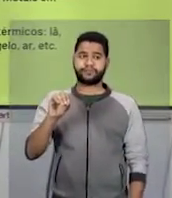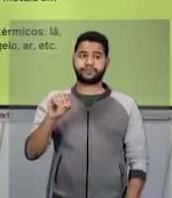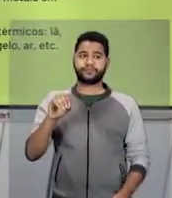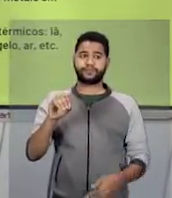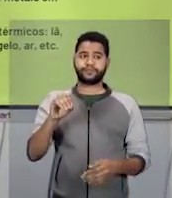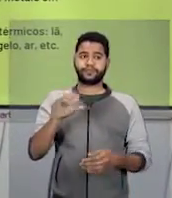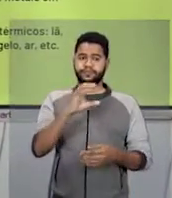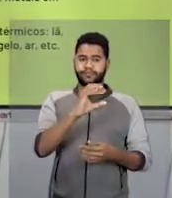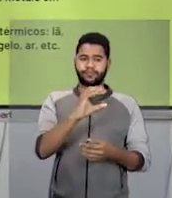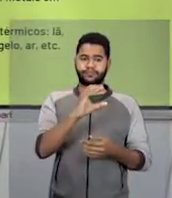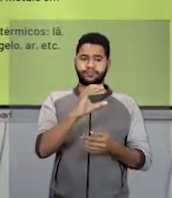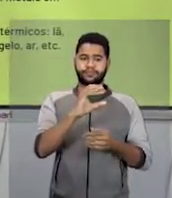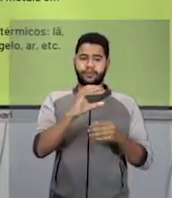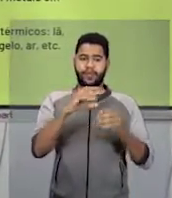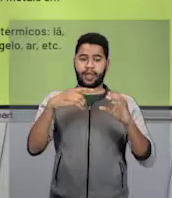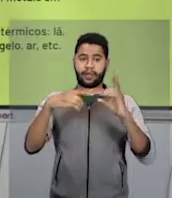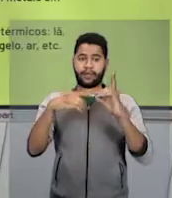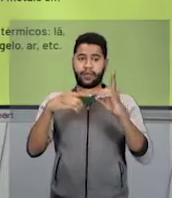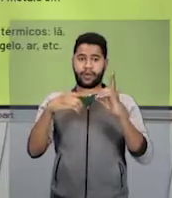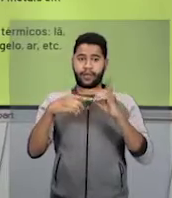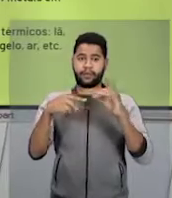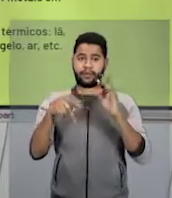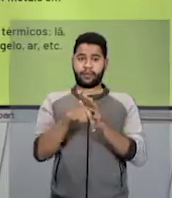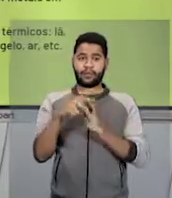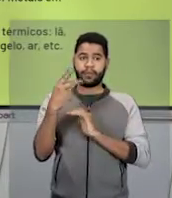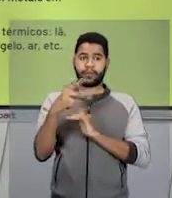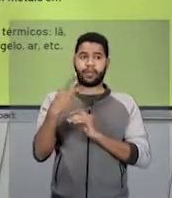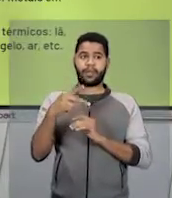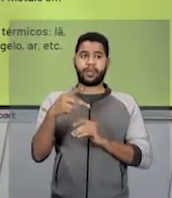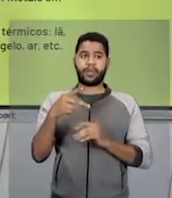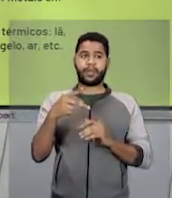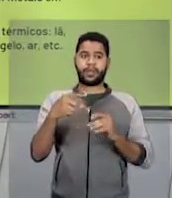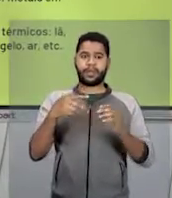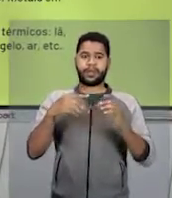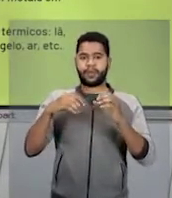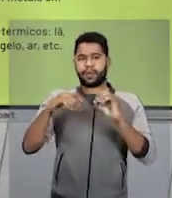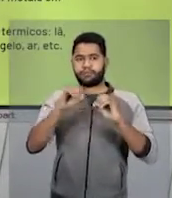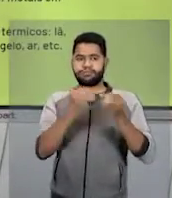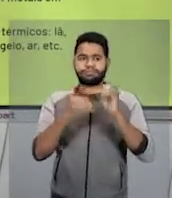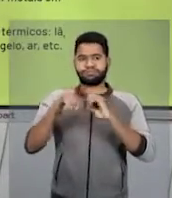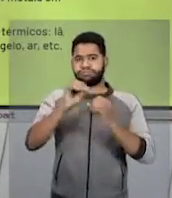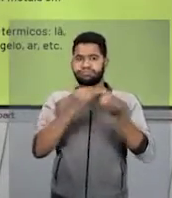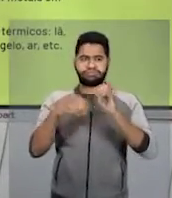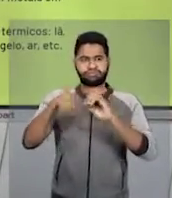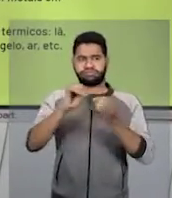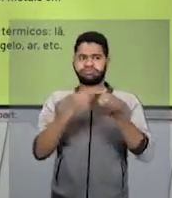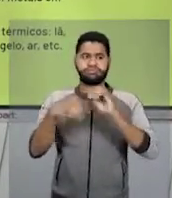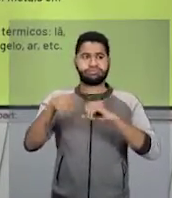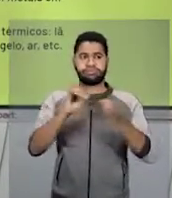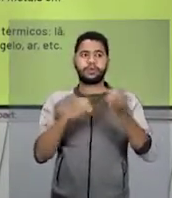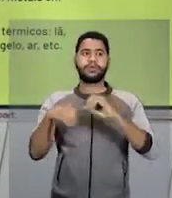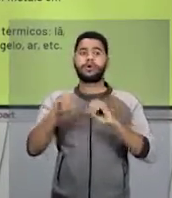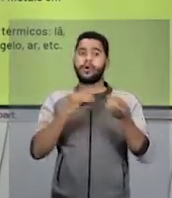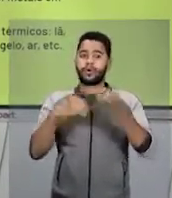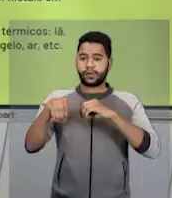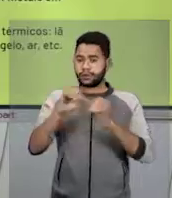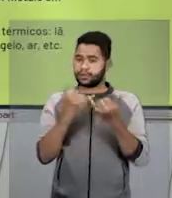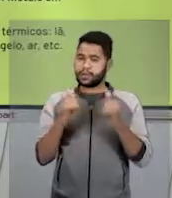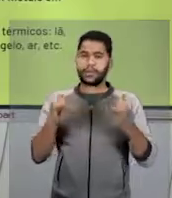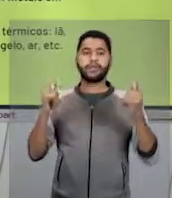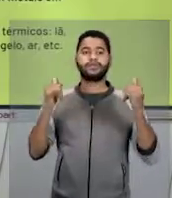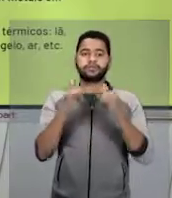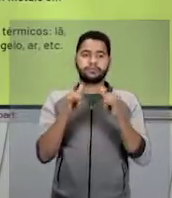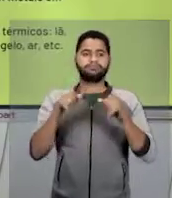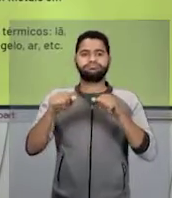nas moléculas da chaleira, do metal da chaleira, aquelas moléculas vão se movimentar. Elas vão receber aquela energia e elas